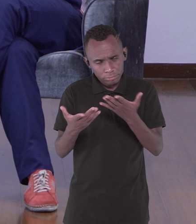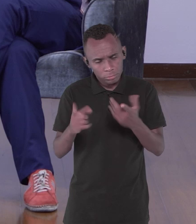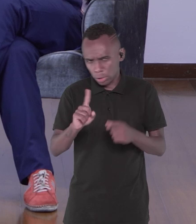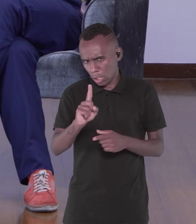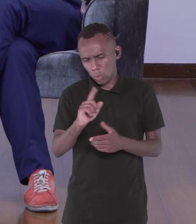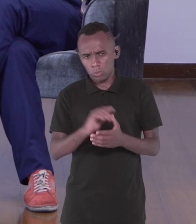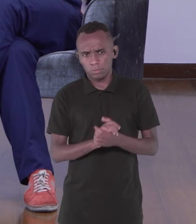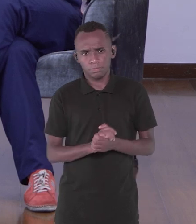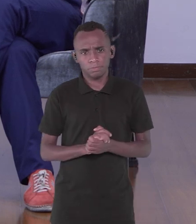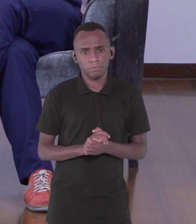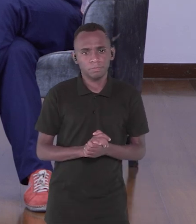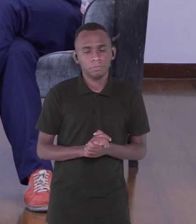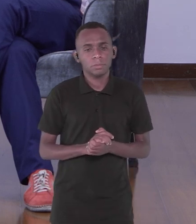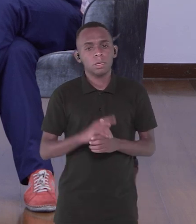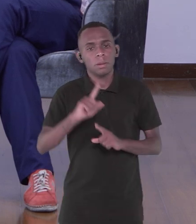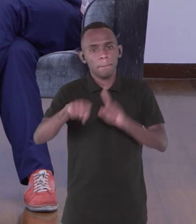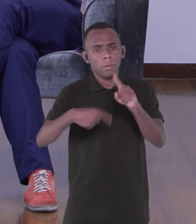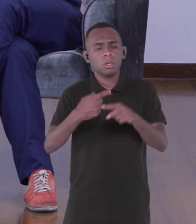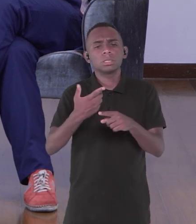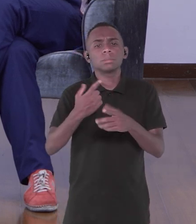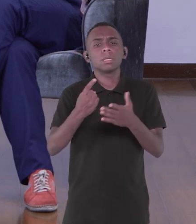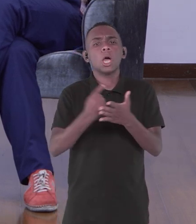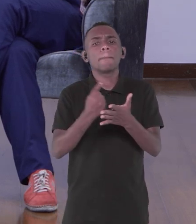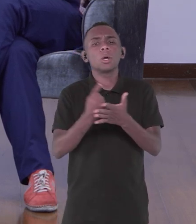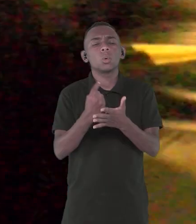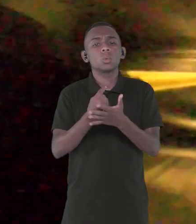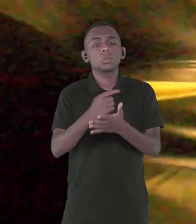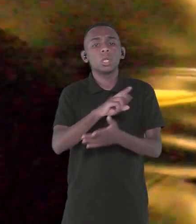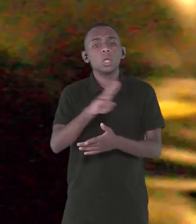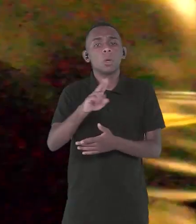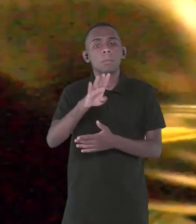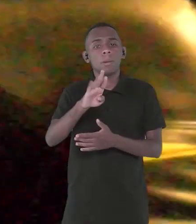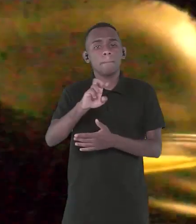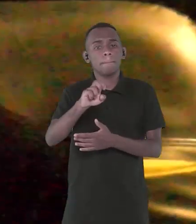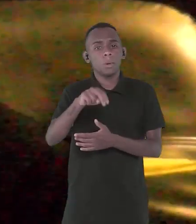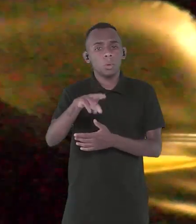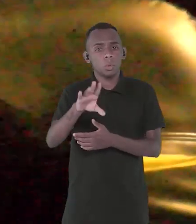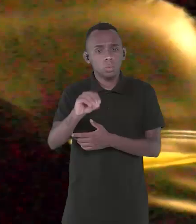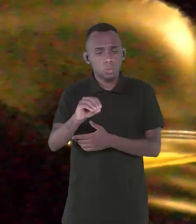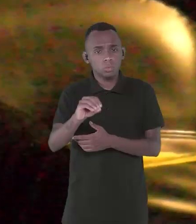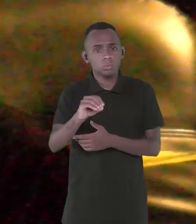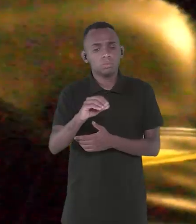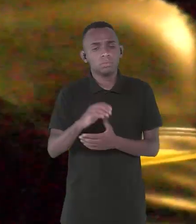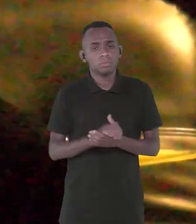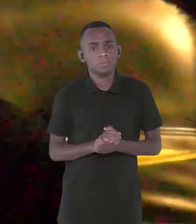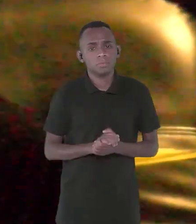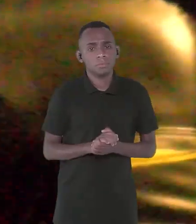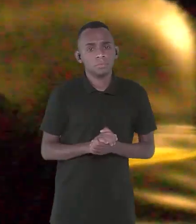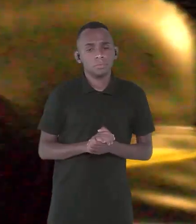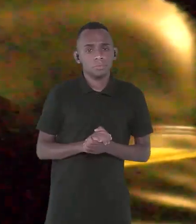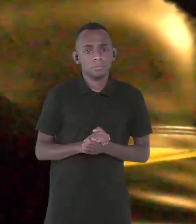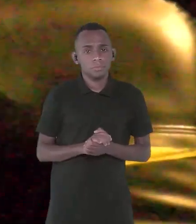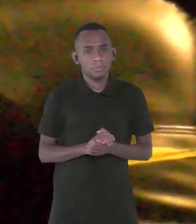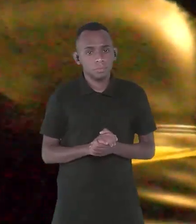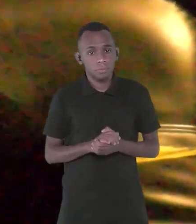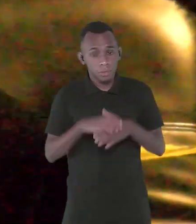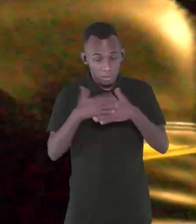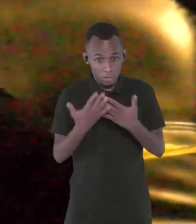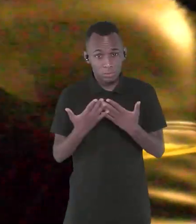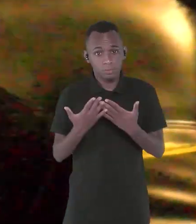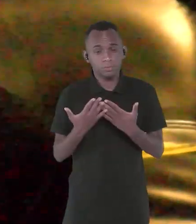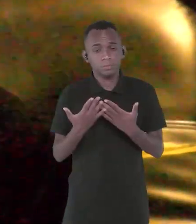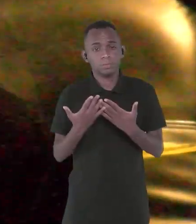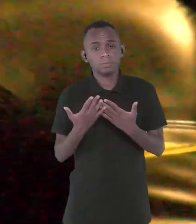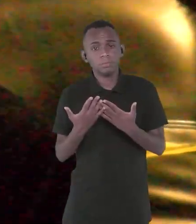pergunta. Um participante na plateia faz uma pergunta para Jamil. As ferramentas de